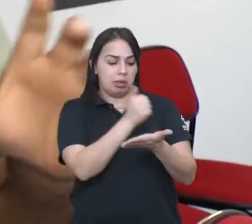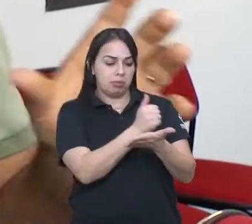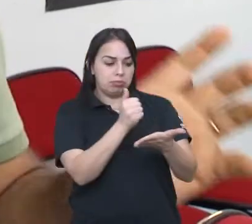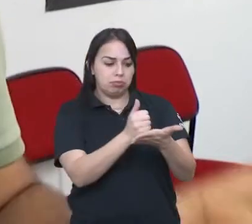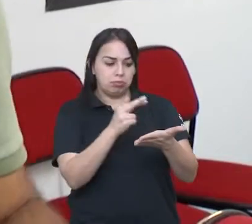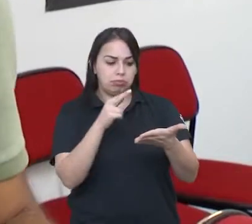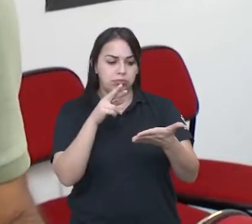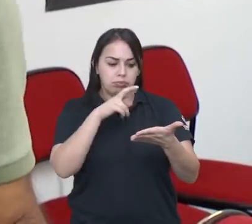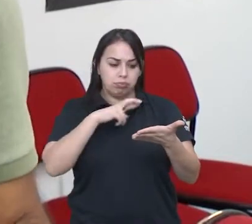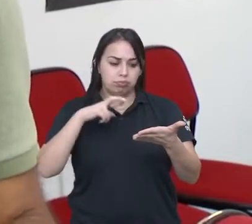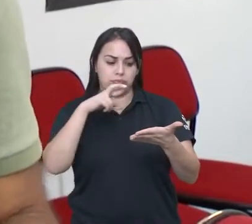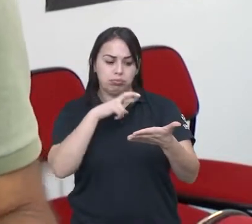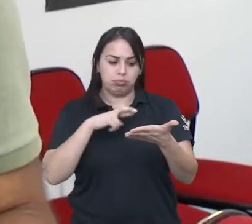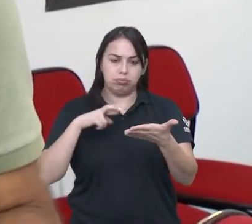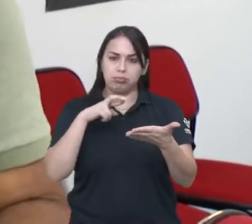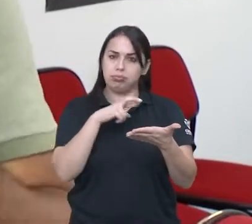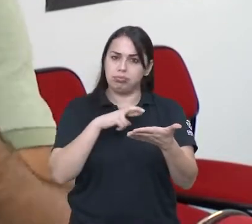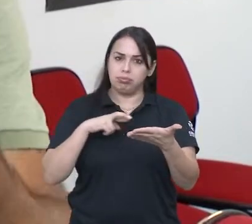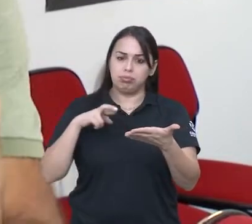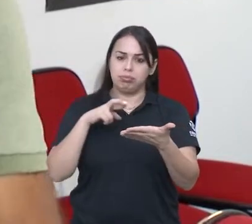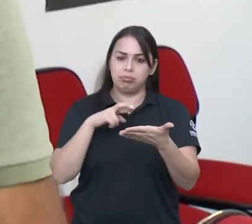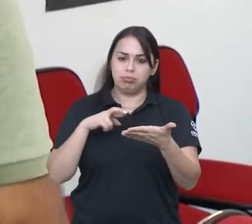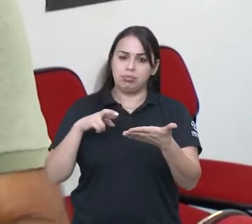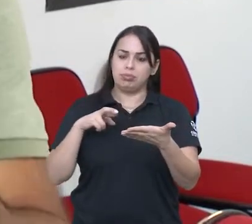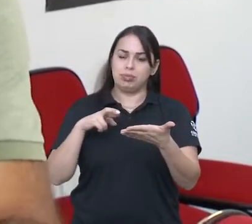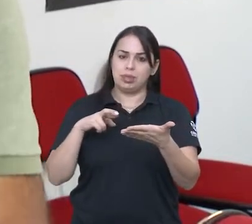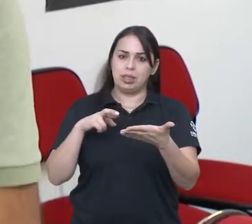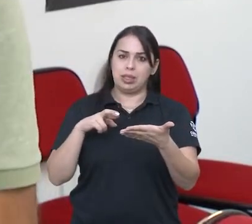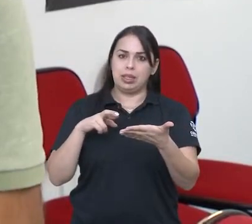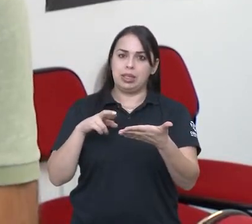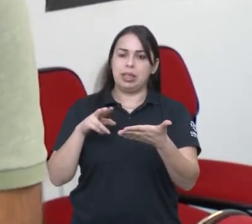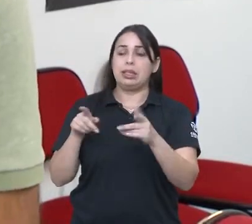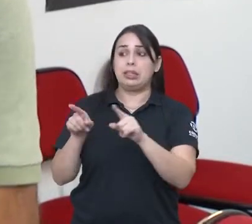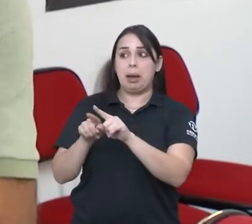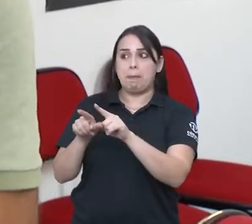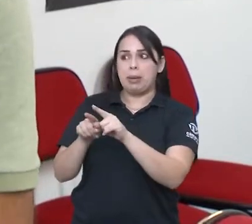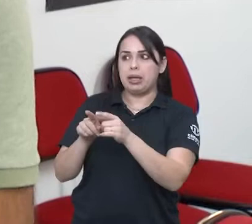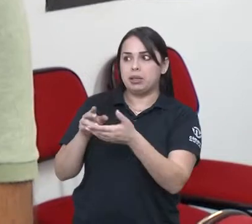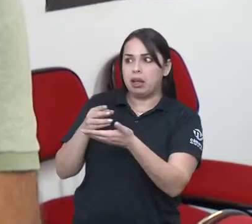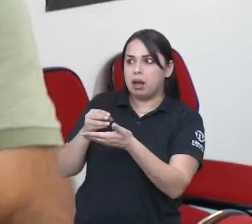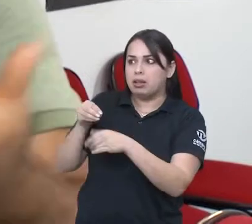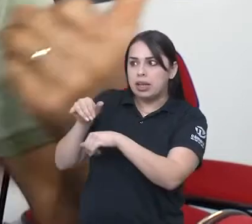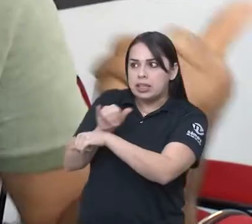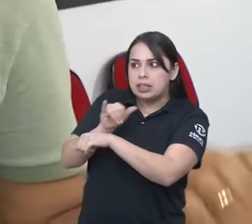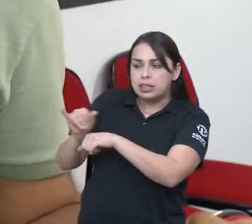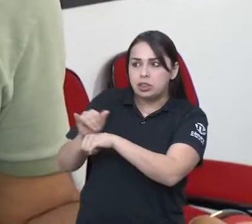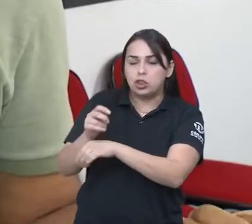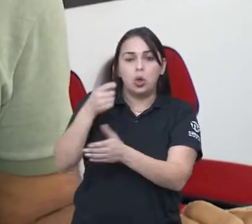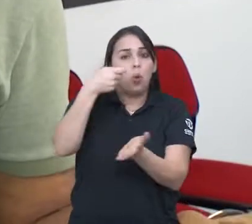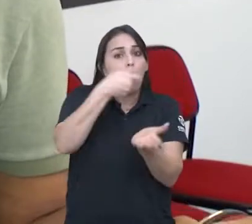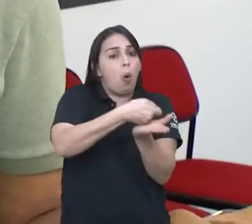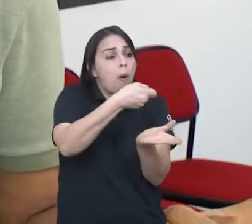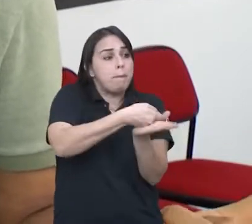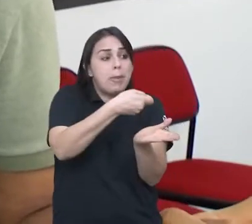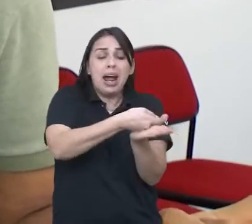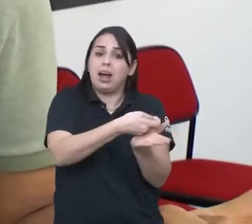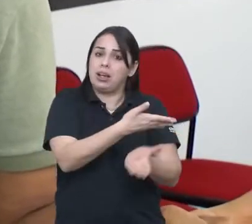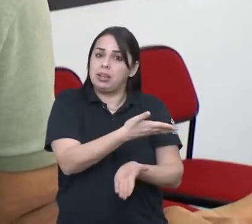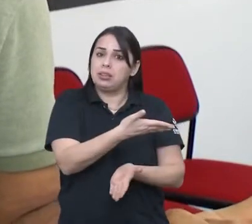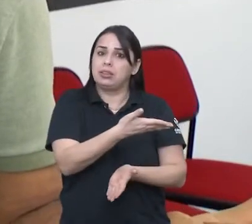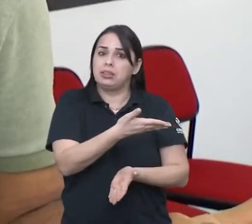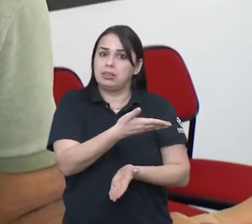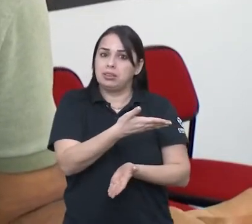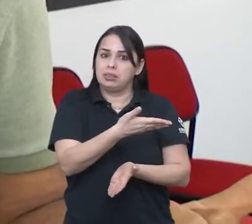deve observar o contrato e dar subsídios para a prefeitura cobrar a Sabesp